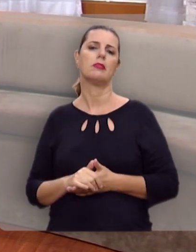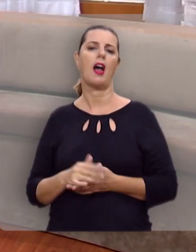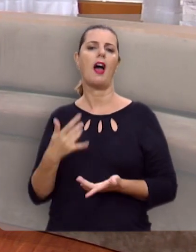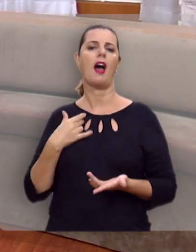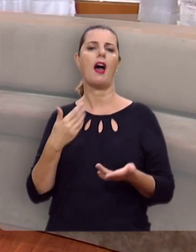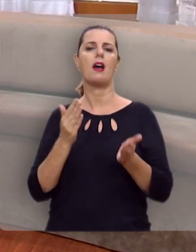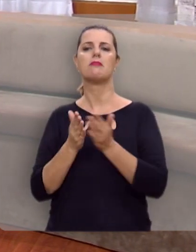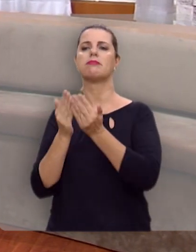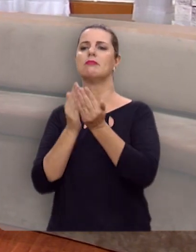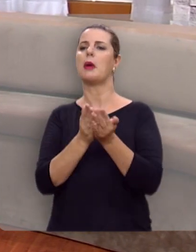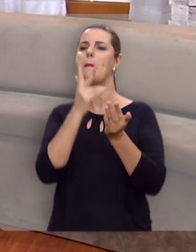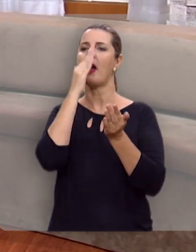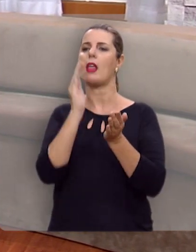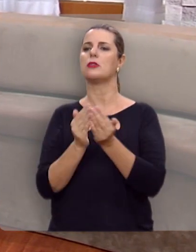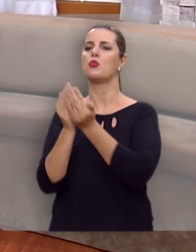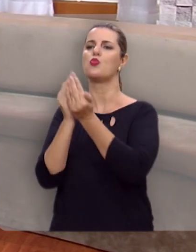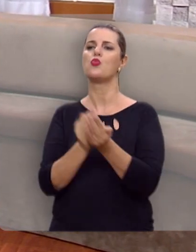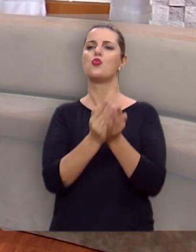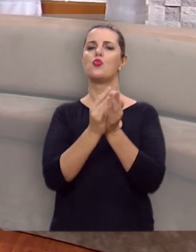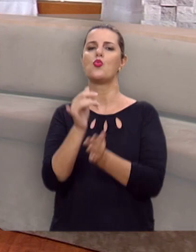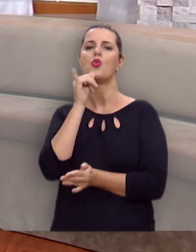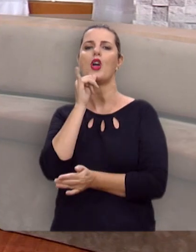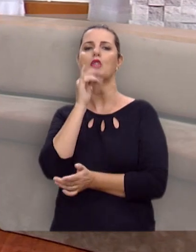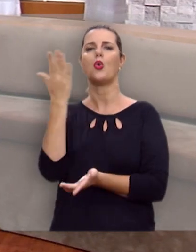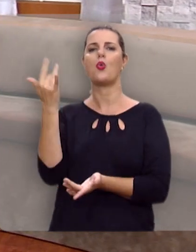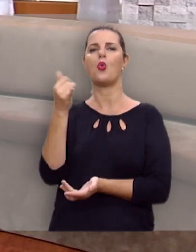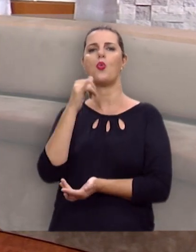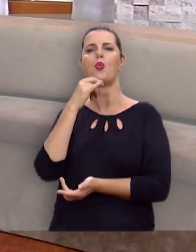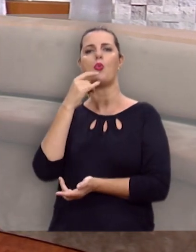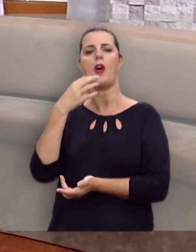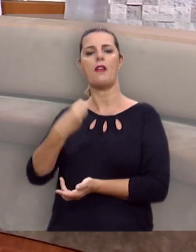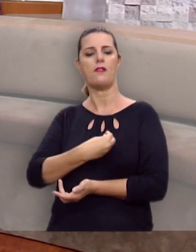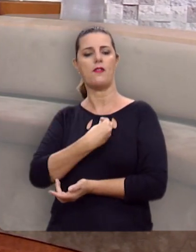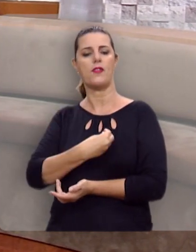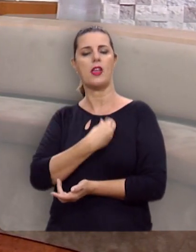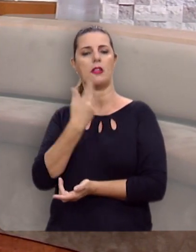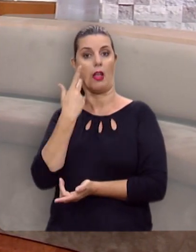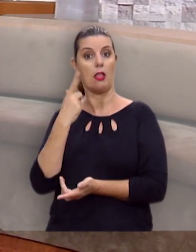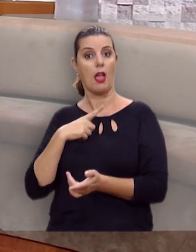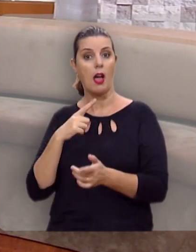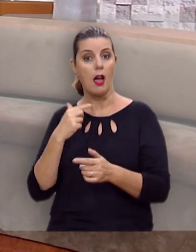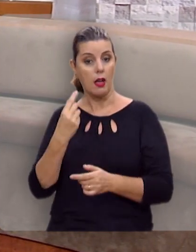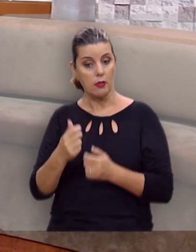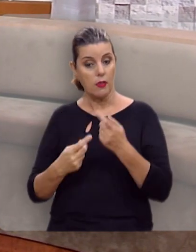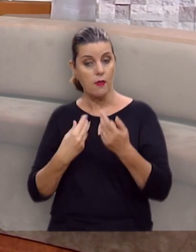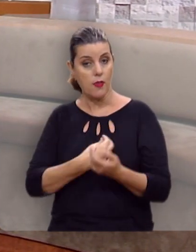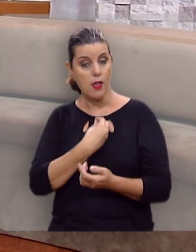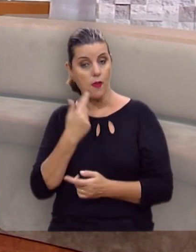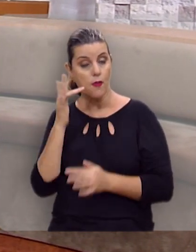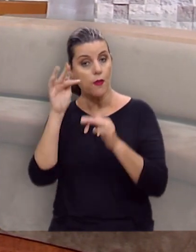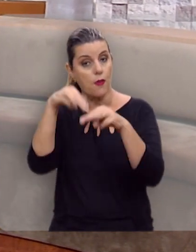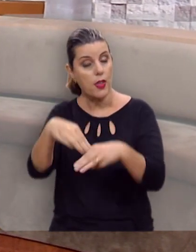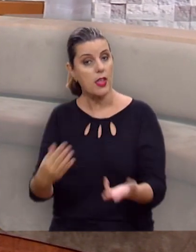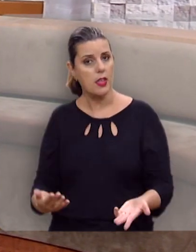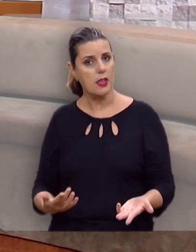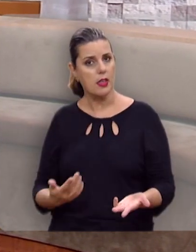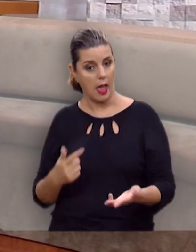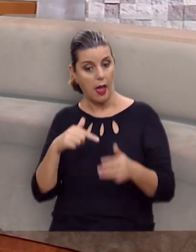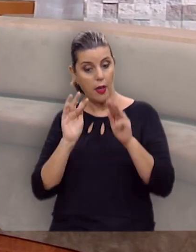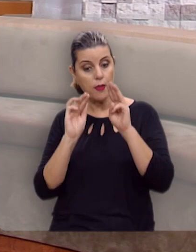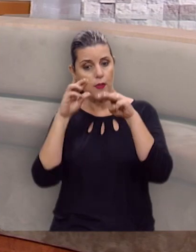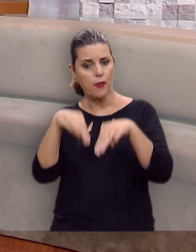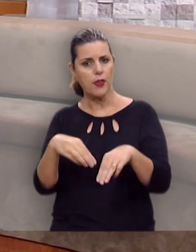deriva. A história não está dando voltas. A história caminha para um fim. E